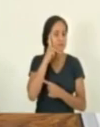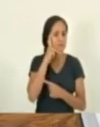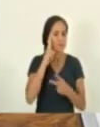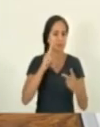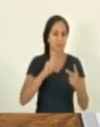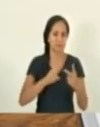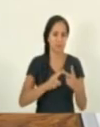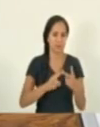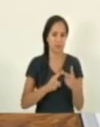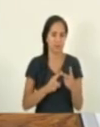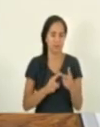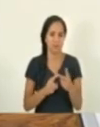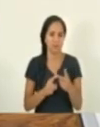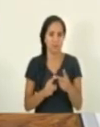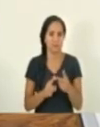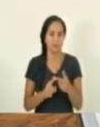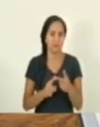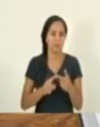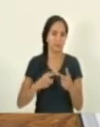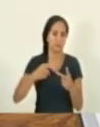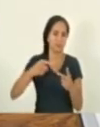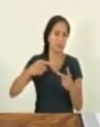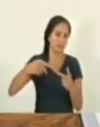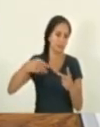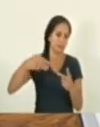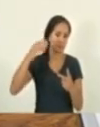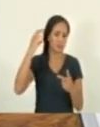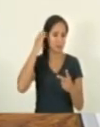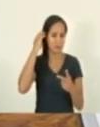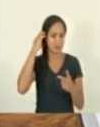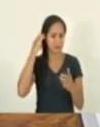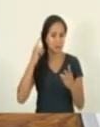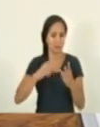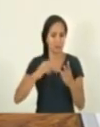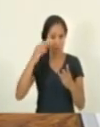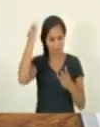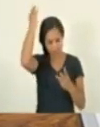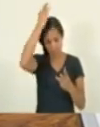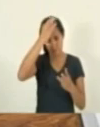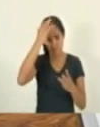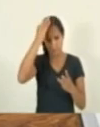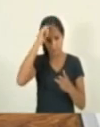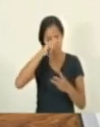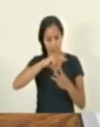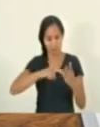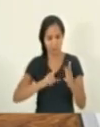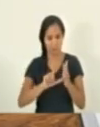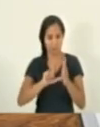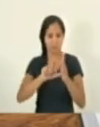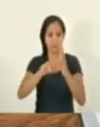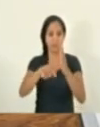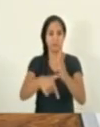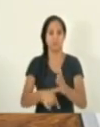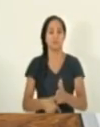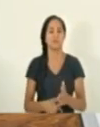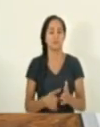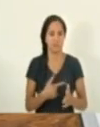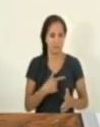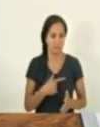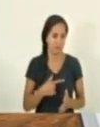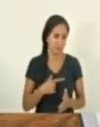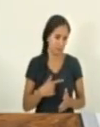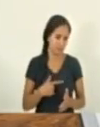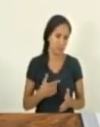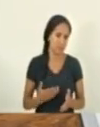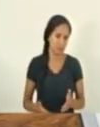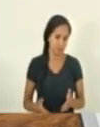Santo. São os 3 estados com maior índice de atraso no censo demográfico que está sendo